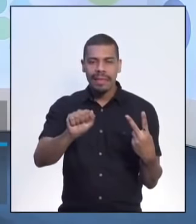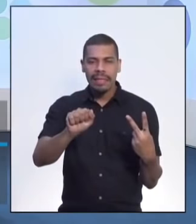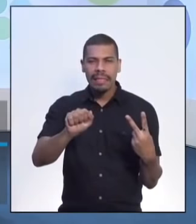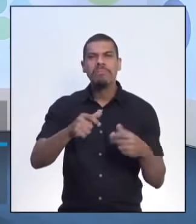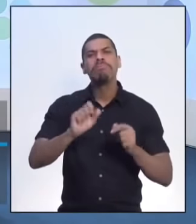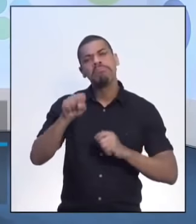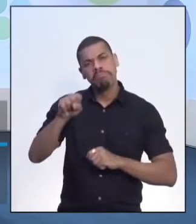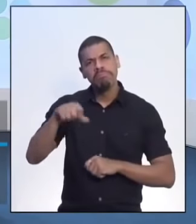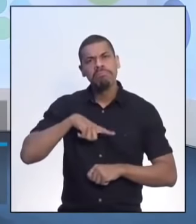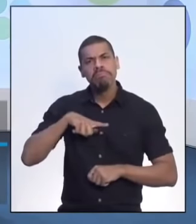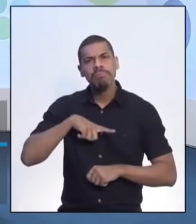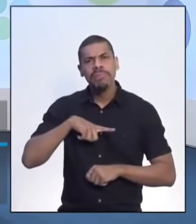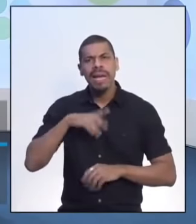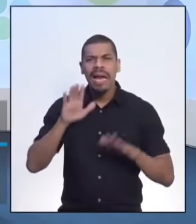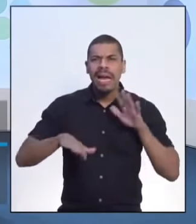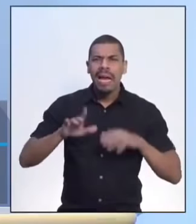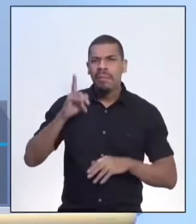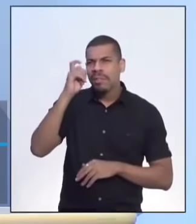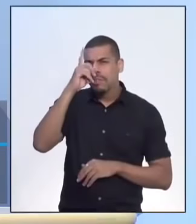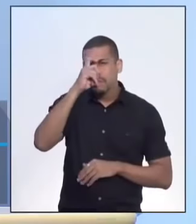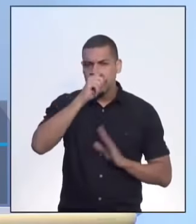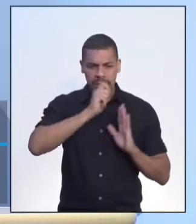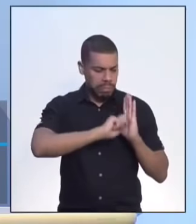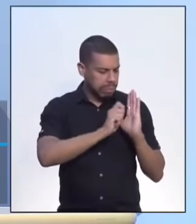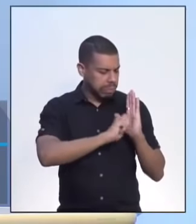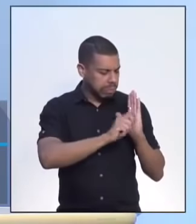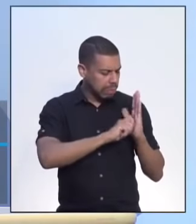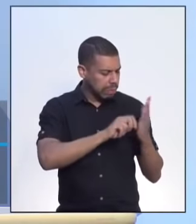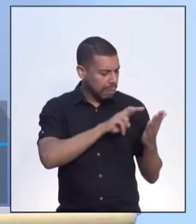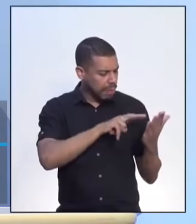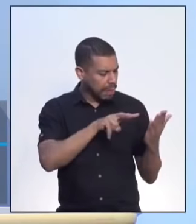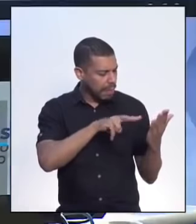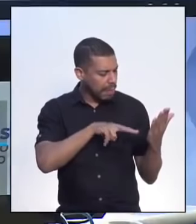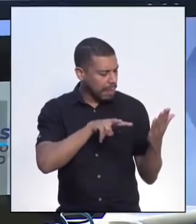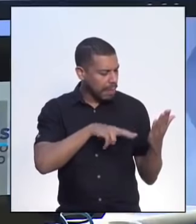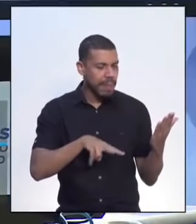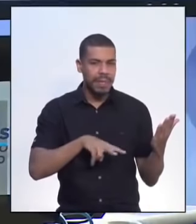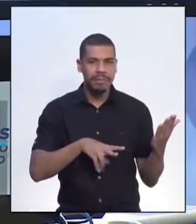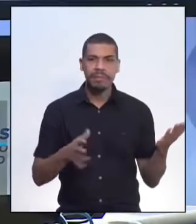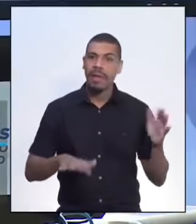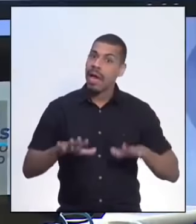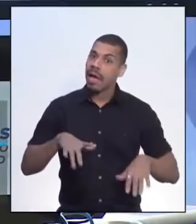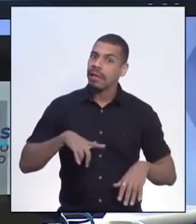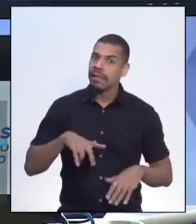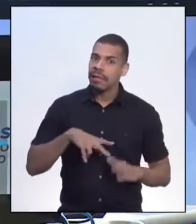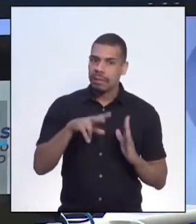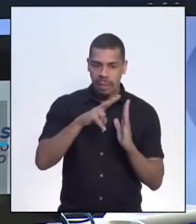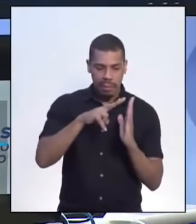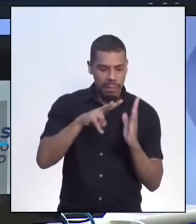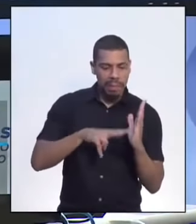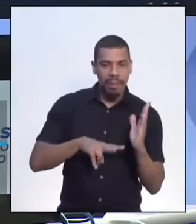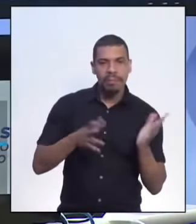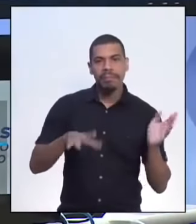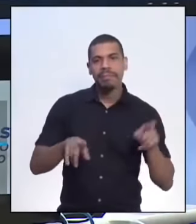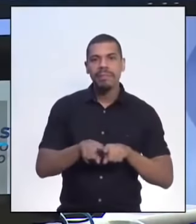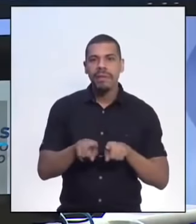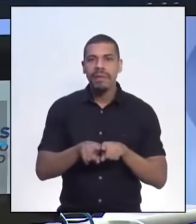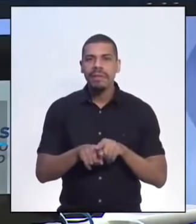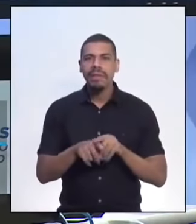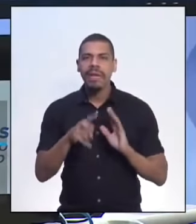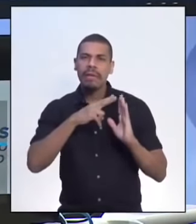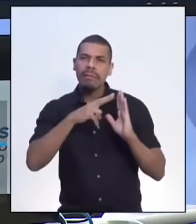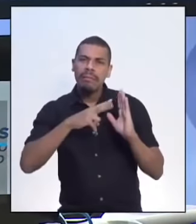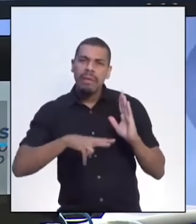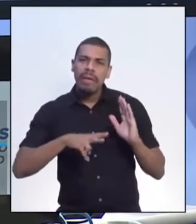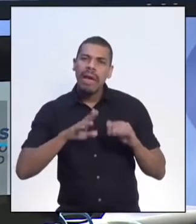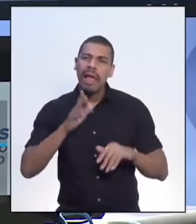vezes demora mais para as professoras lerem. Aí, de fato, ela tem verdade. razão, né? Ao vivo, às vezes, a gente lendo o texto, porque tem que passar, tem que ler na